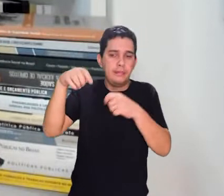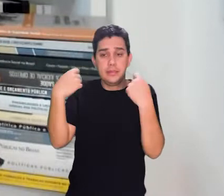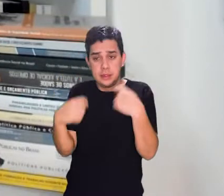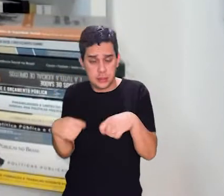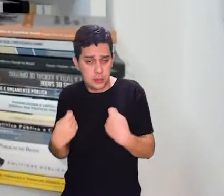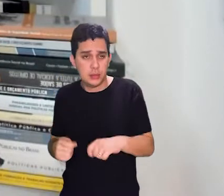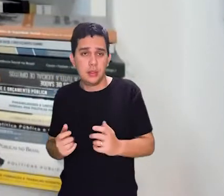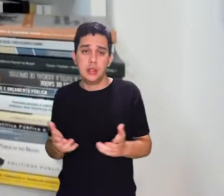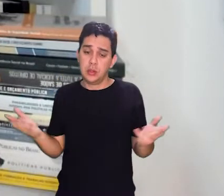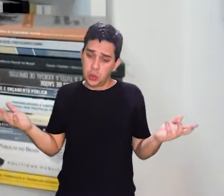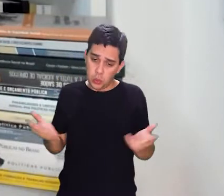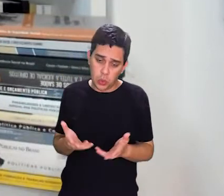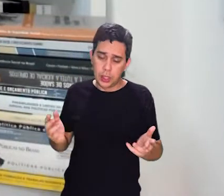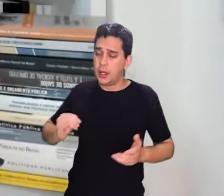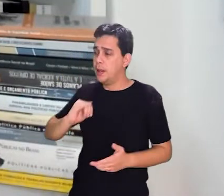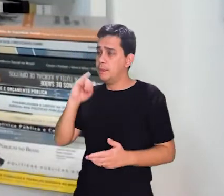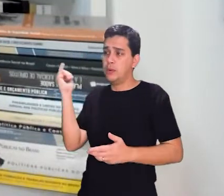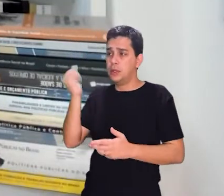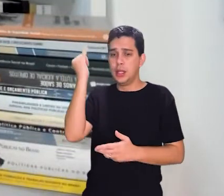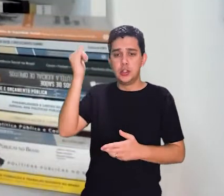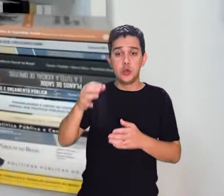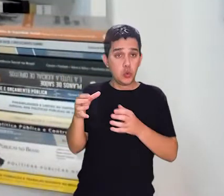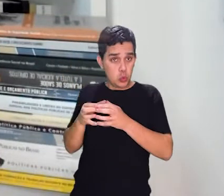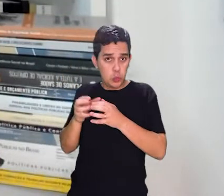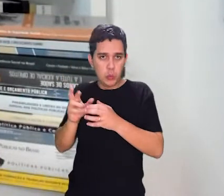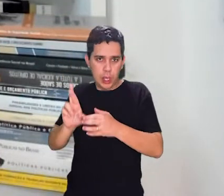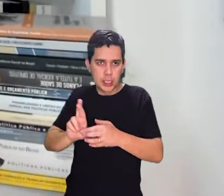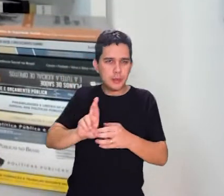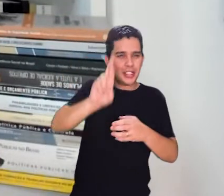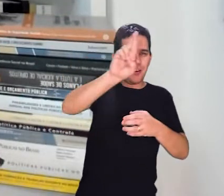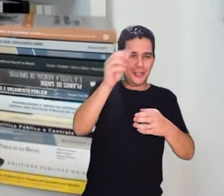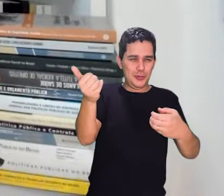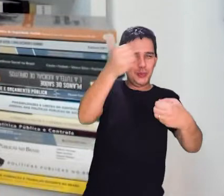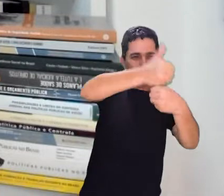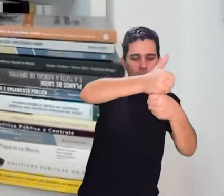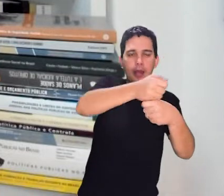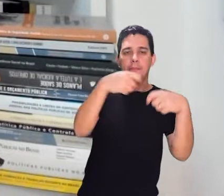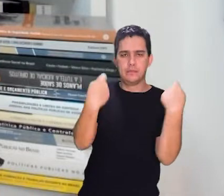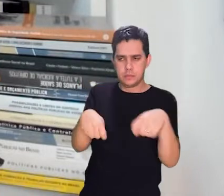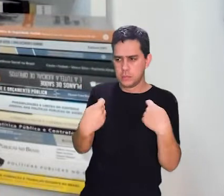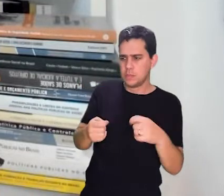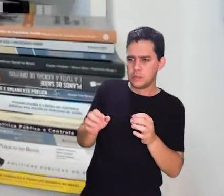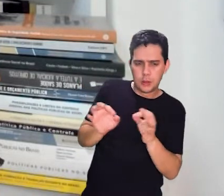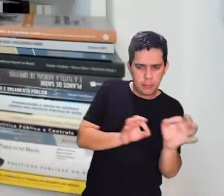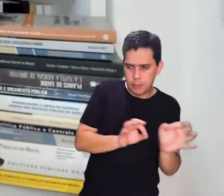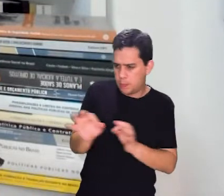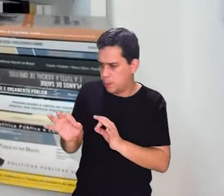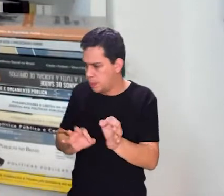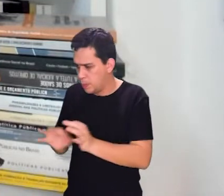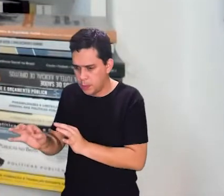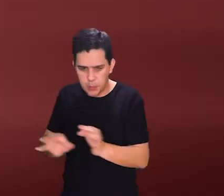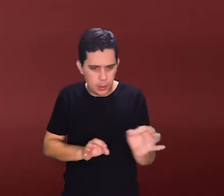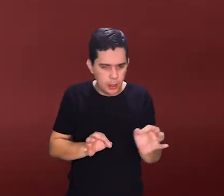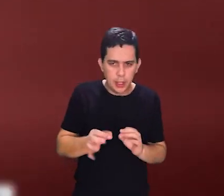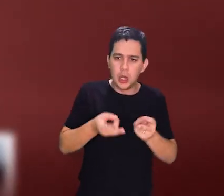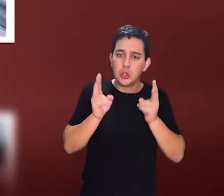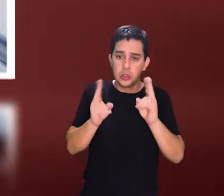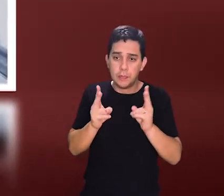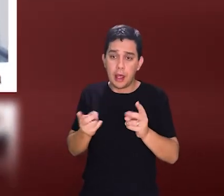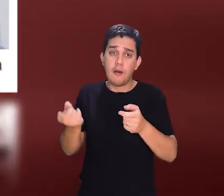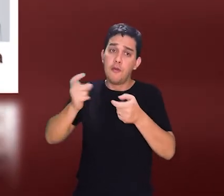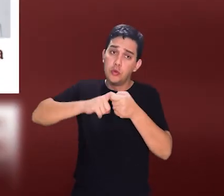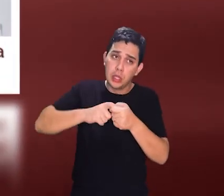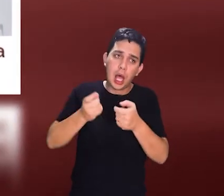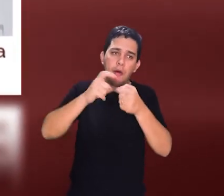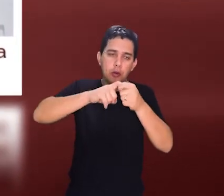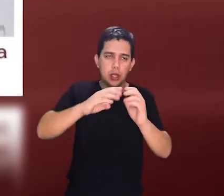Agora é fundamental que a equipe de intervenção tenha condições de implementar o plano de recuperação gradual. Por isso, o Ministério